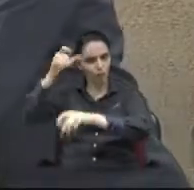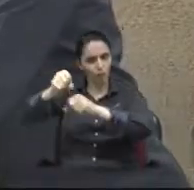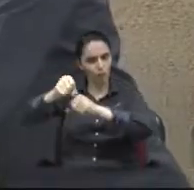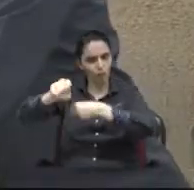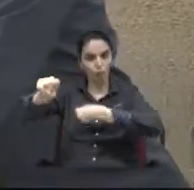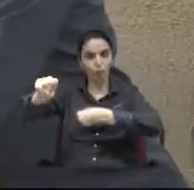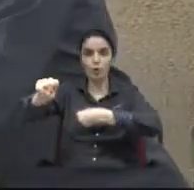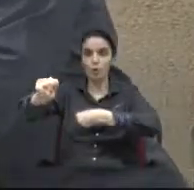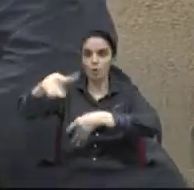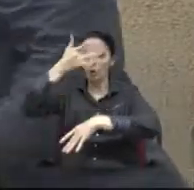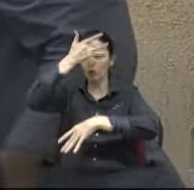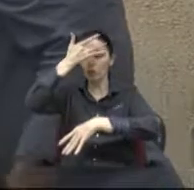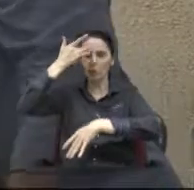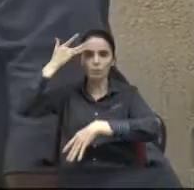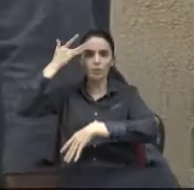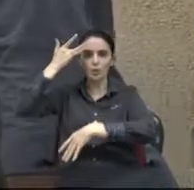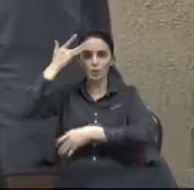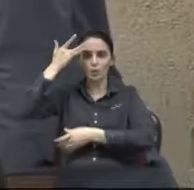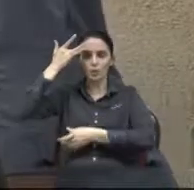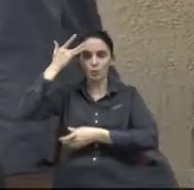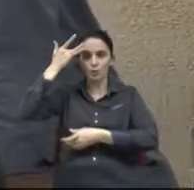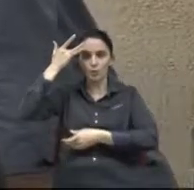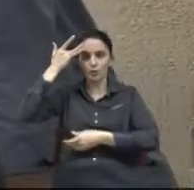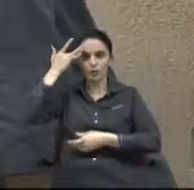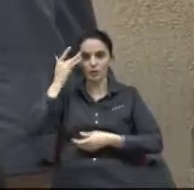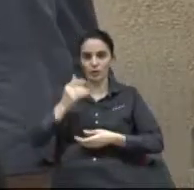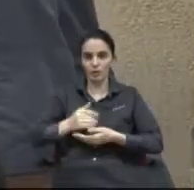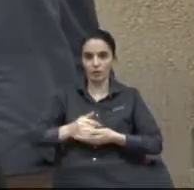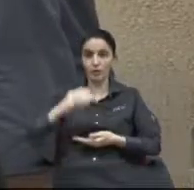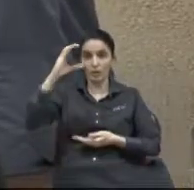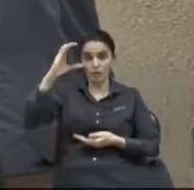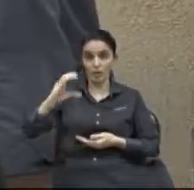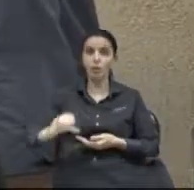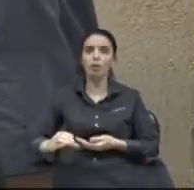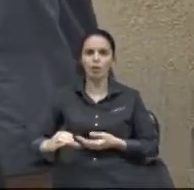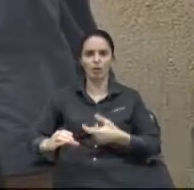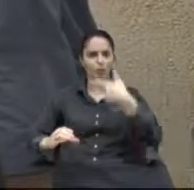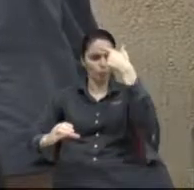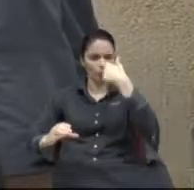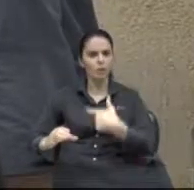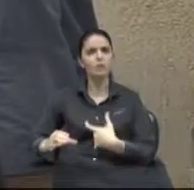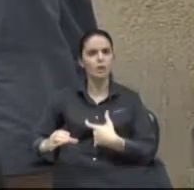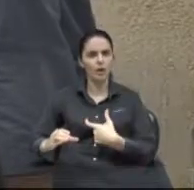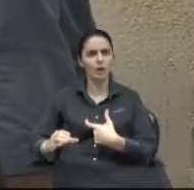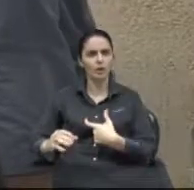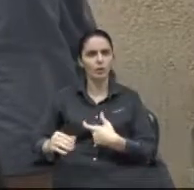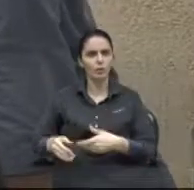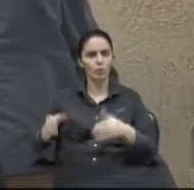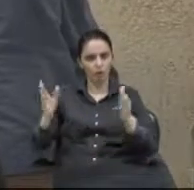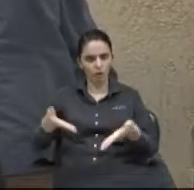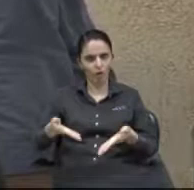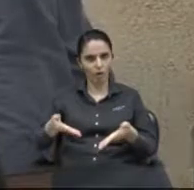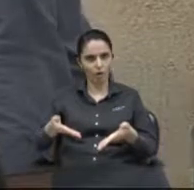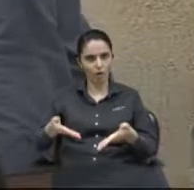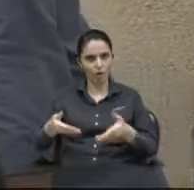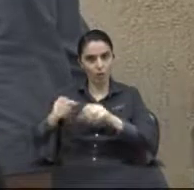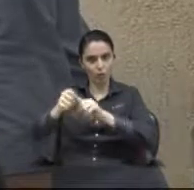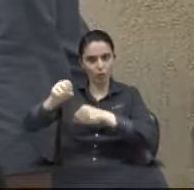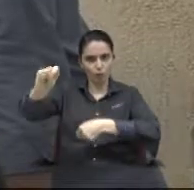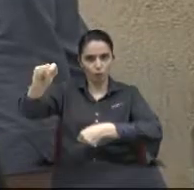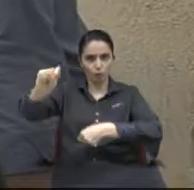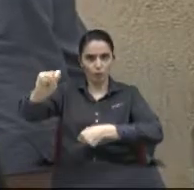pessoas porque já só os cidadãos que têm caráter informal ainda soldados que se empenham